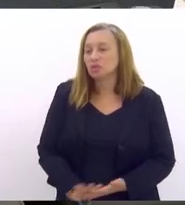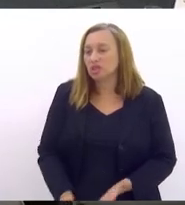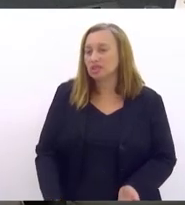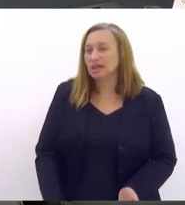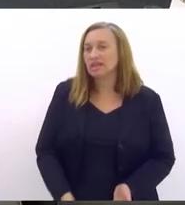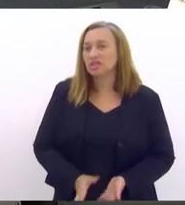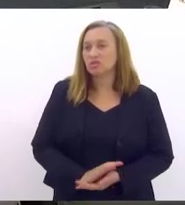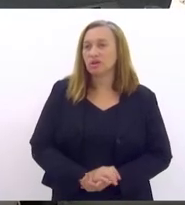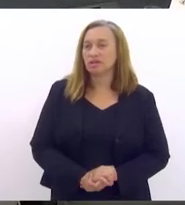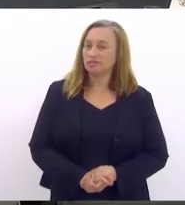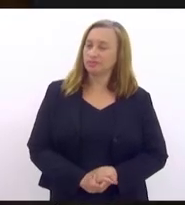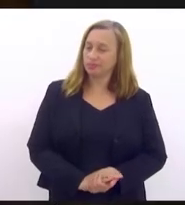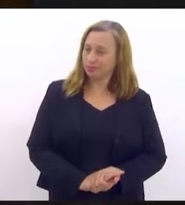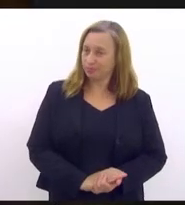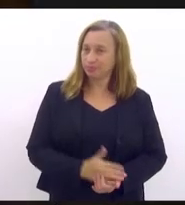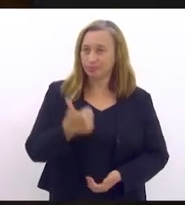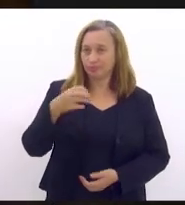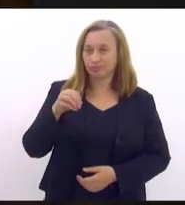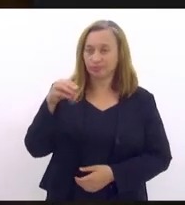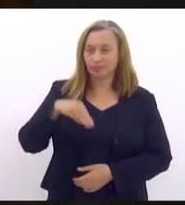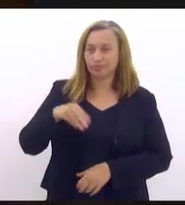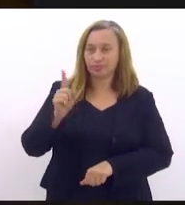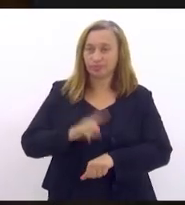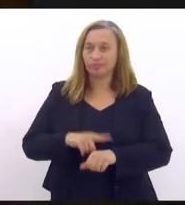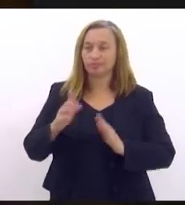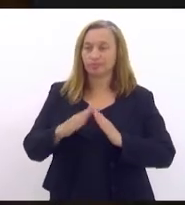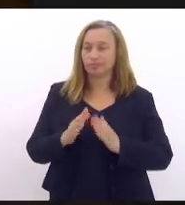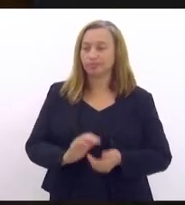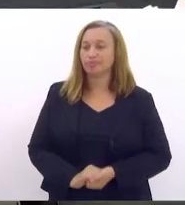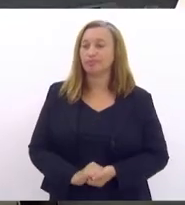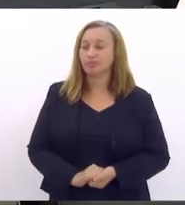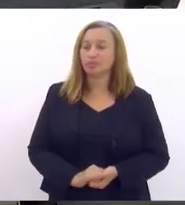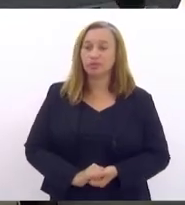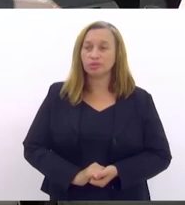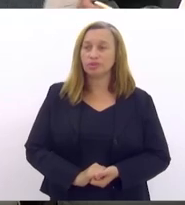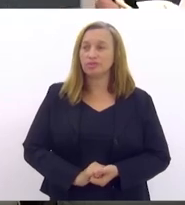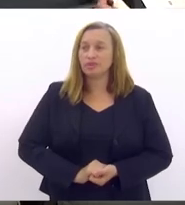Vossa Excelência dispõe de 10 minutos no tempo regimental.